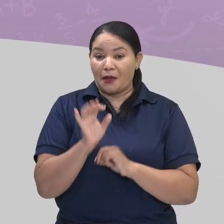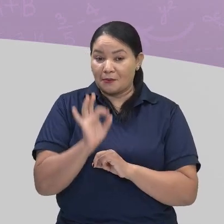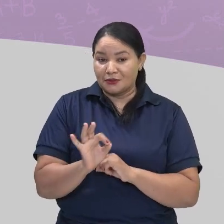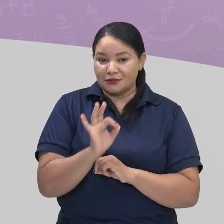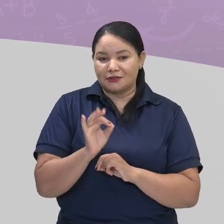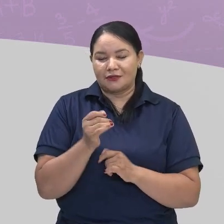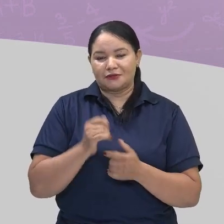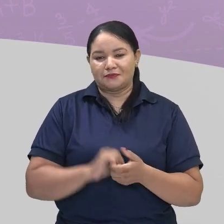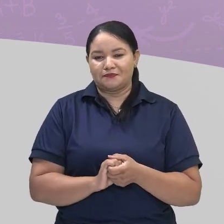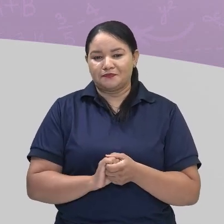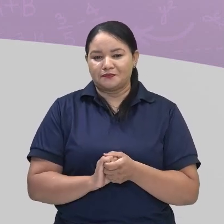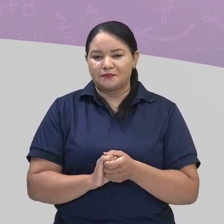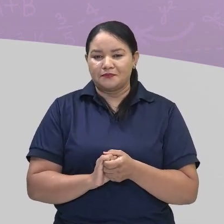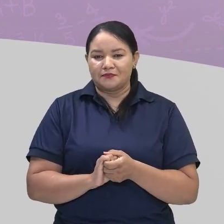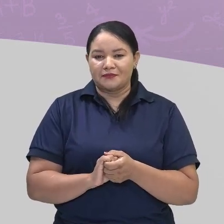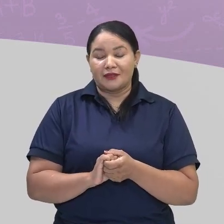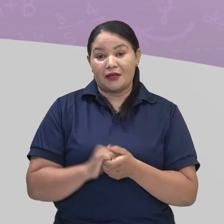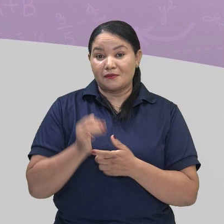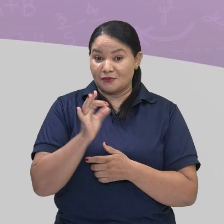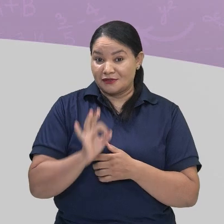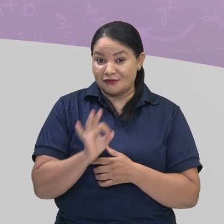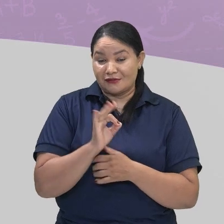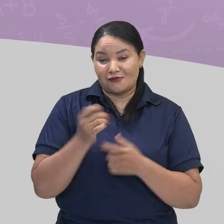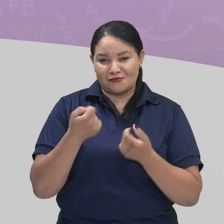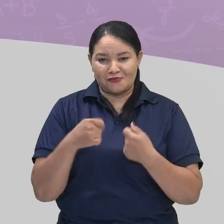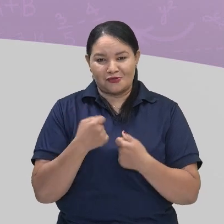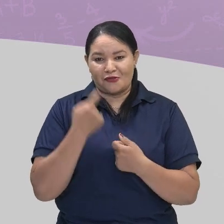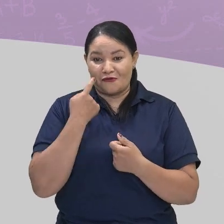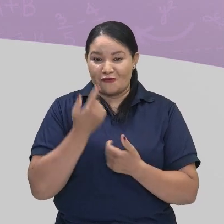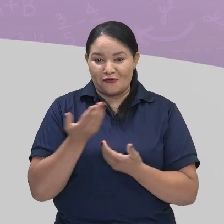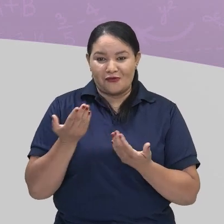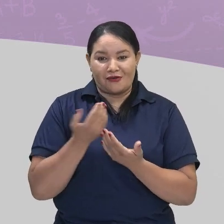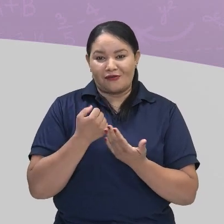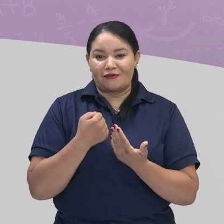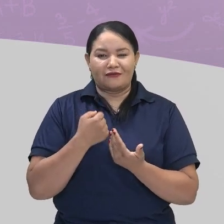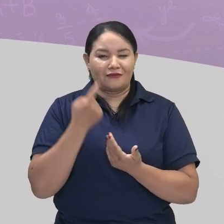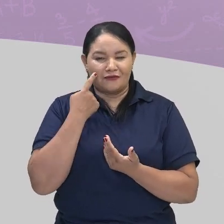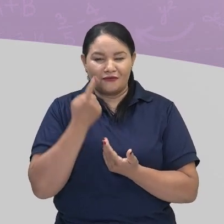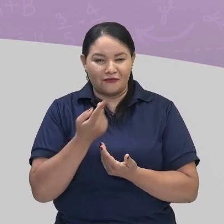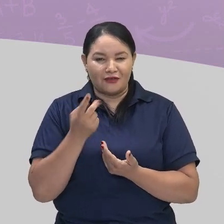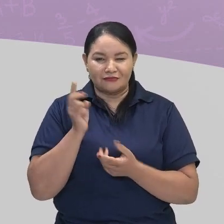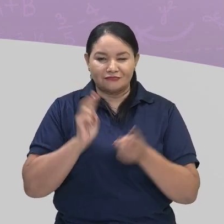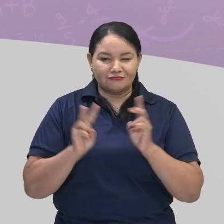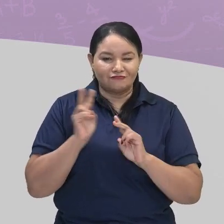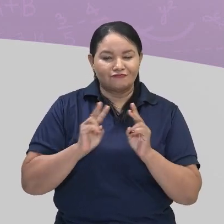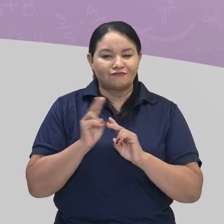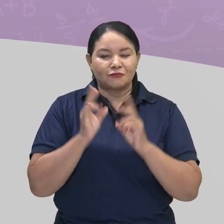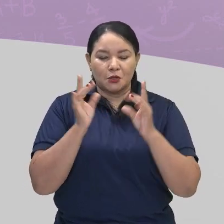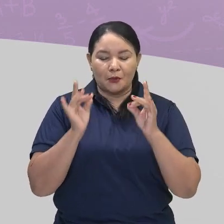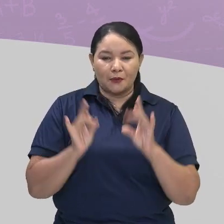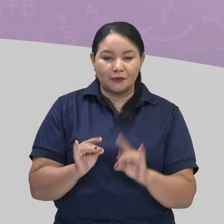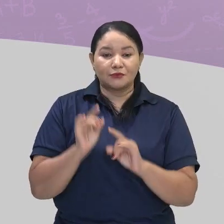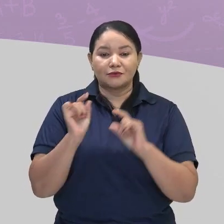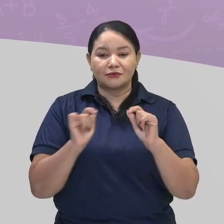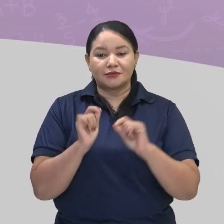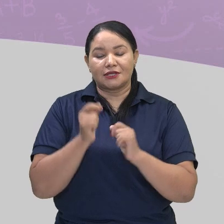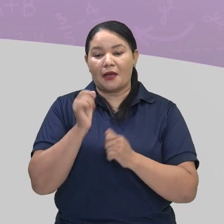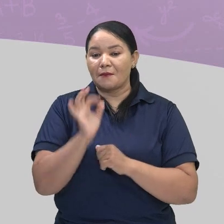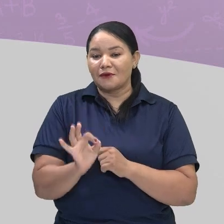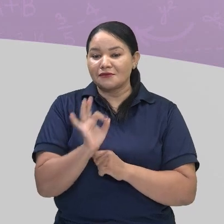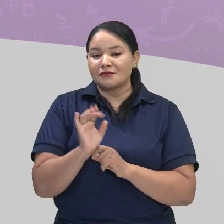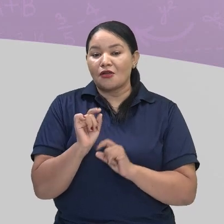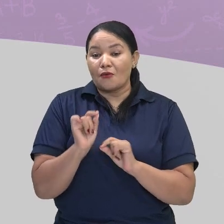E claro, para falar de porcentagem, não podemos falar de porcentagem sem observarmos a definição de porcentagem. O que